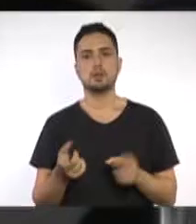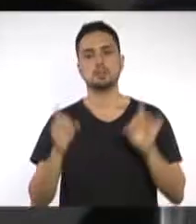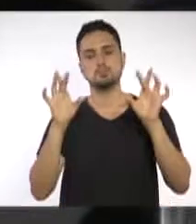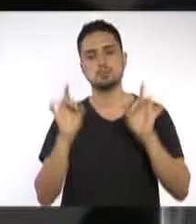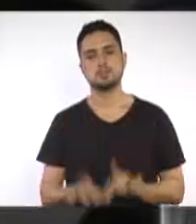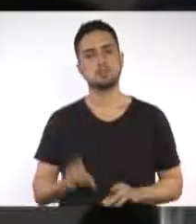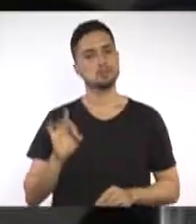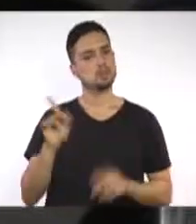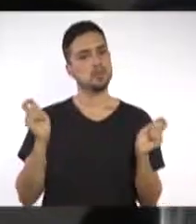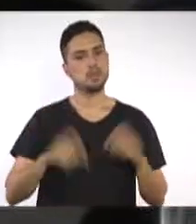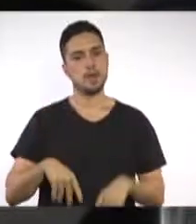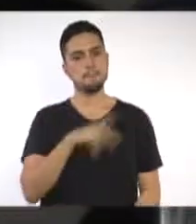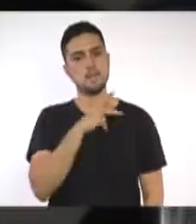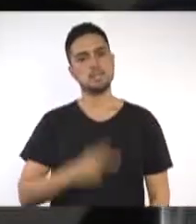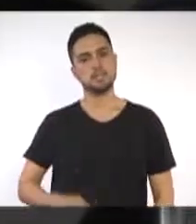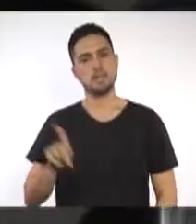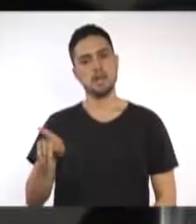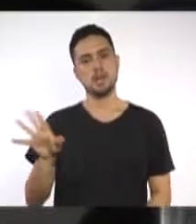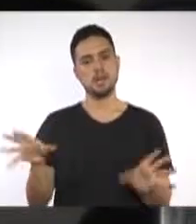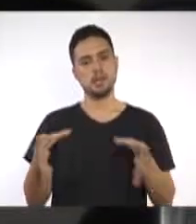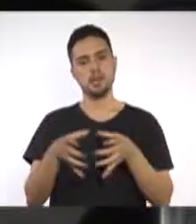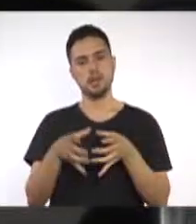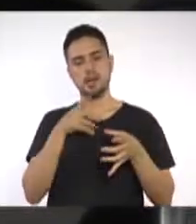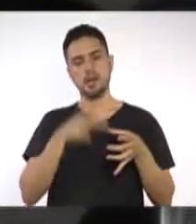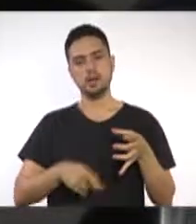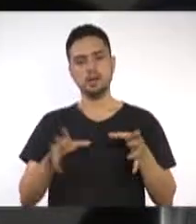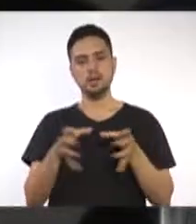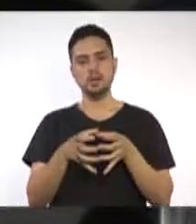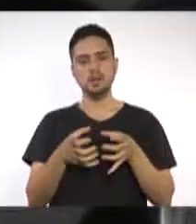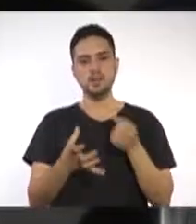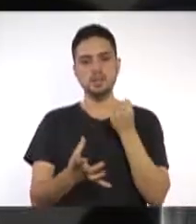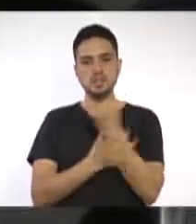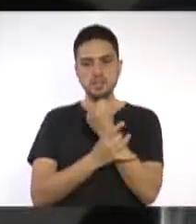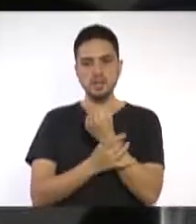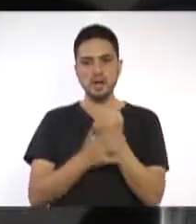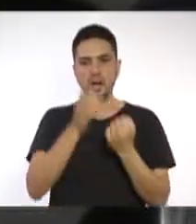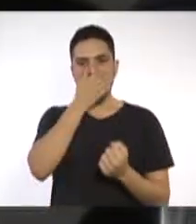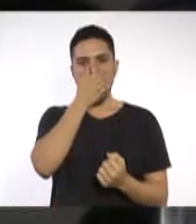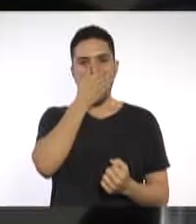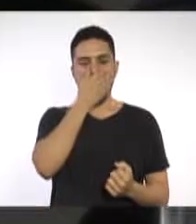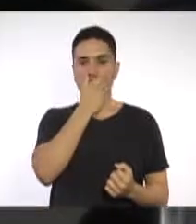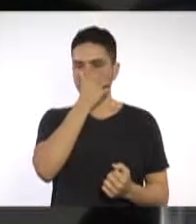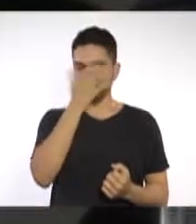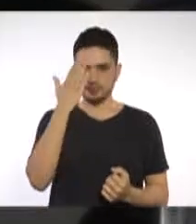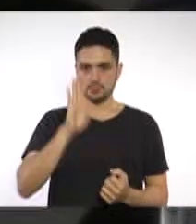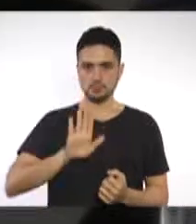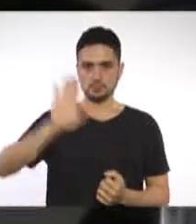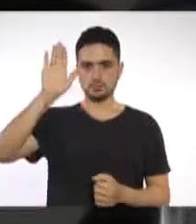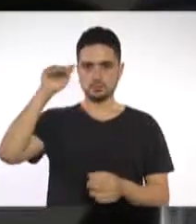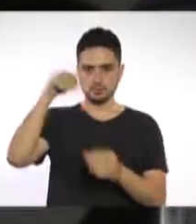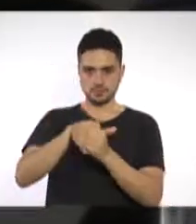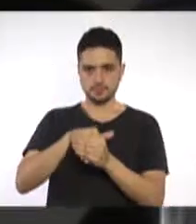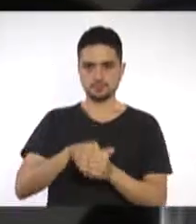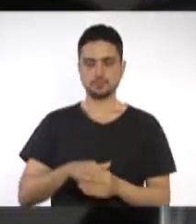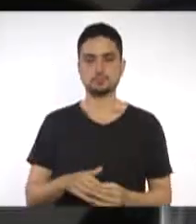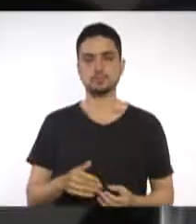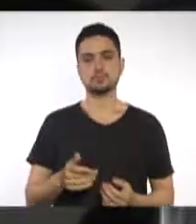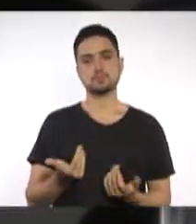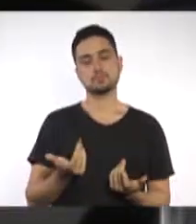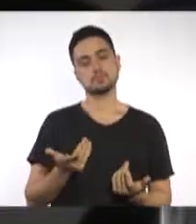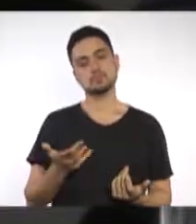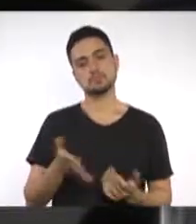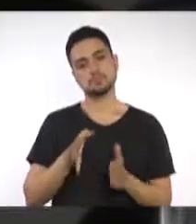feita pelo presidente da Comissão de Segurança. Então, voto a favor, recomendando aqui, não sei se esse é o melhor termo,